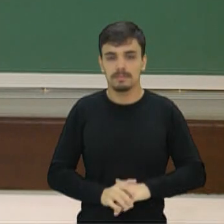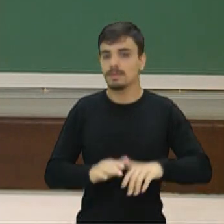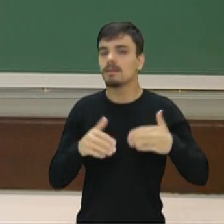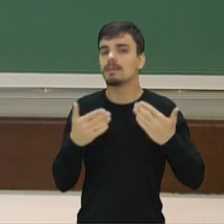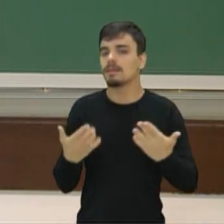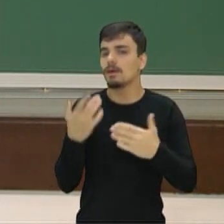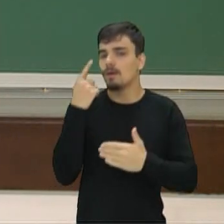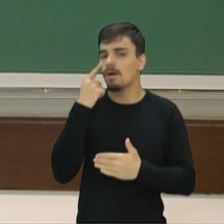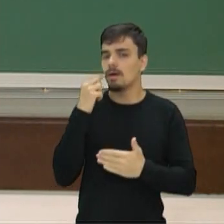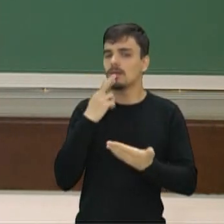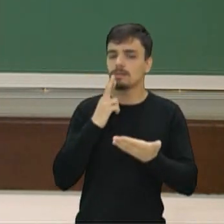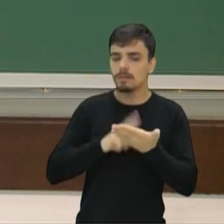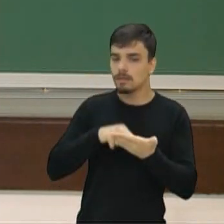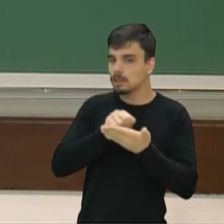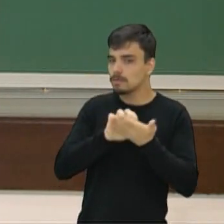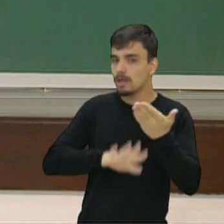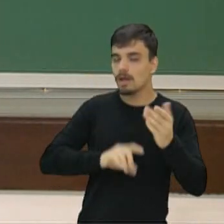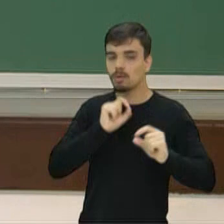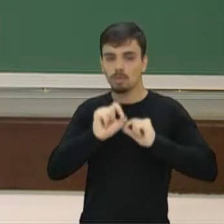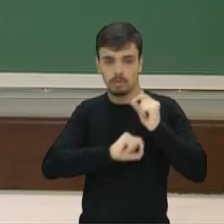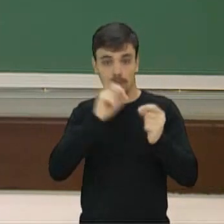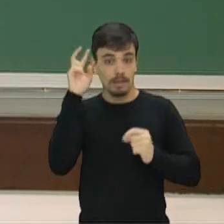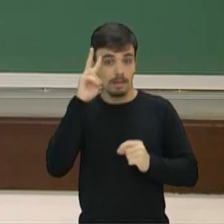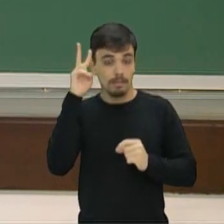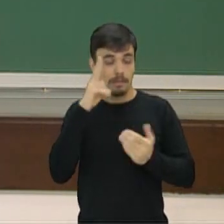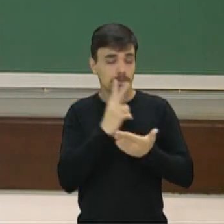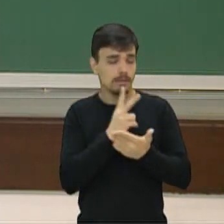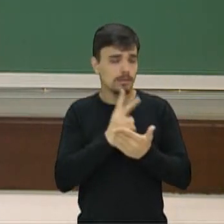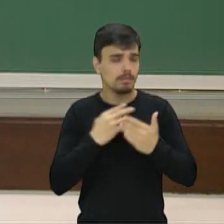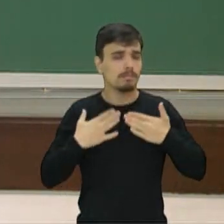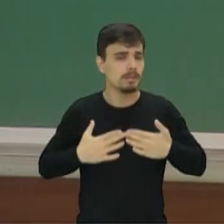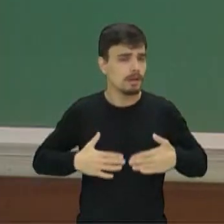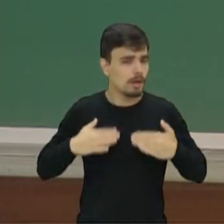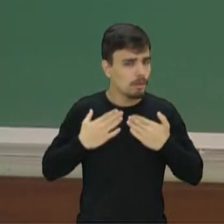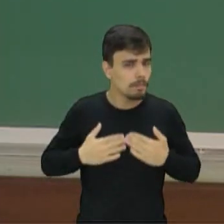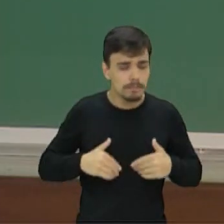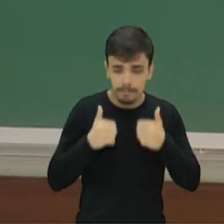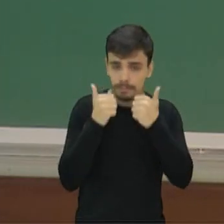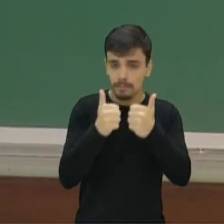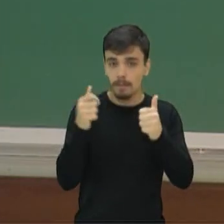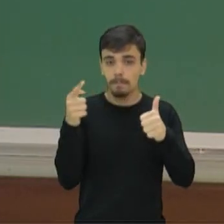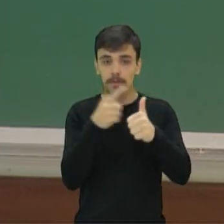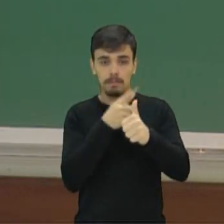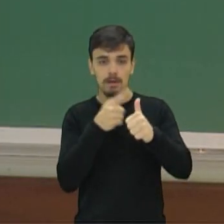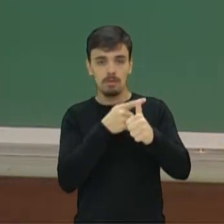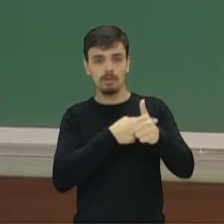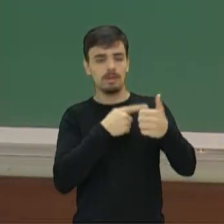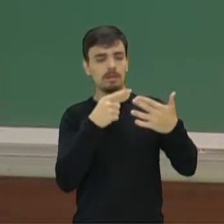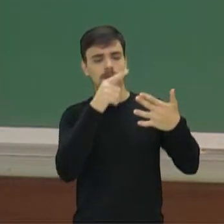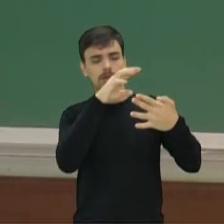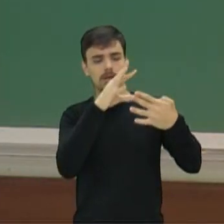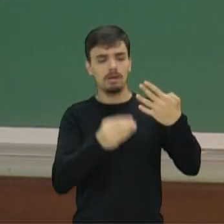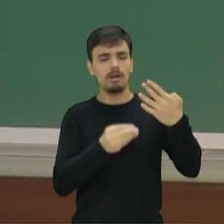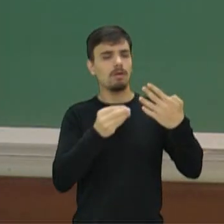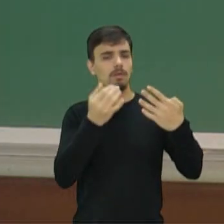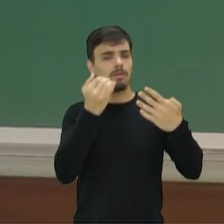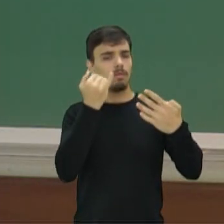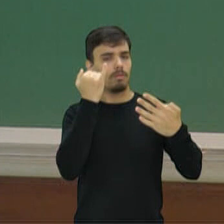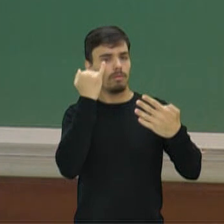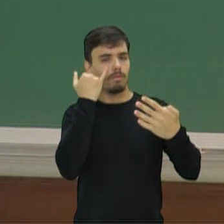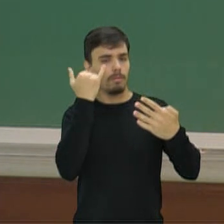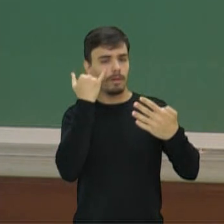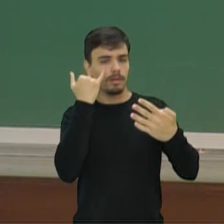Então, pessoal, resolvendo esse exercício, lembre-se, sempre na calma. Primeiro você interpreta, você faz uma